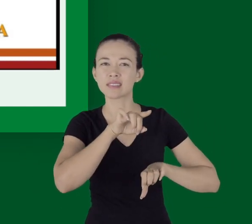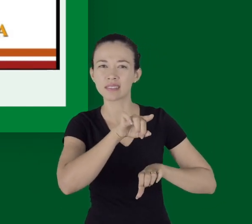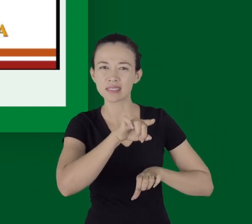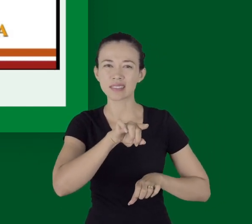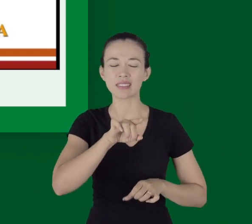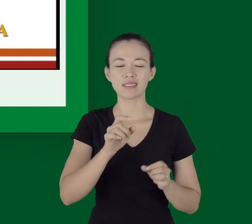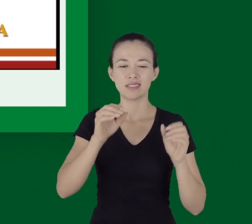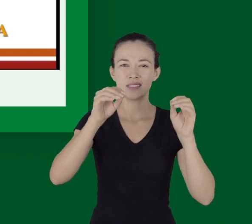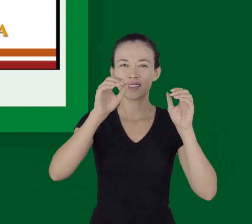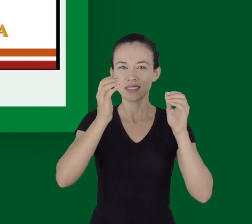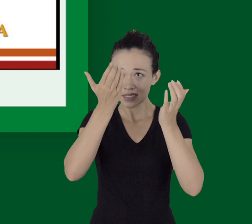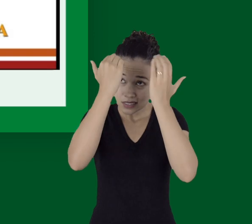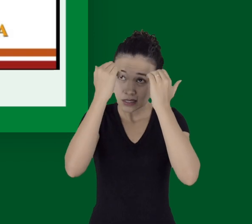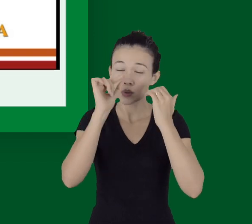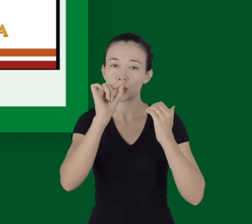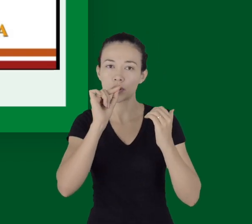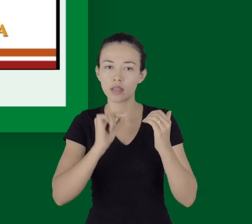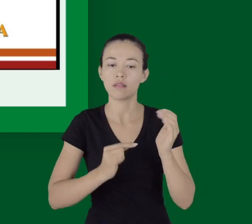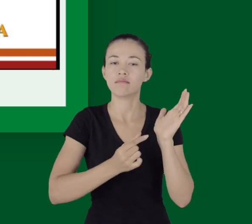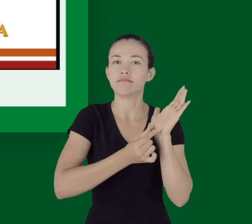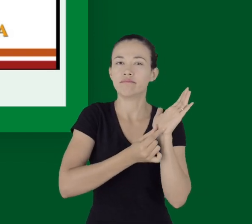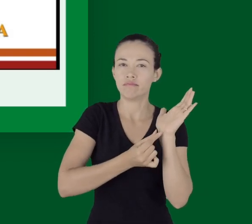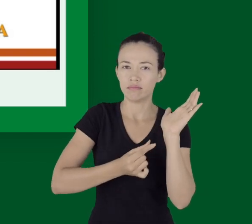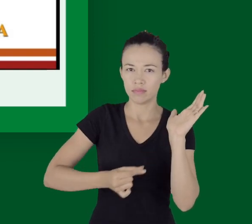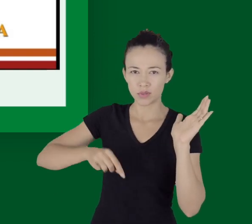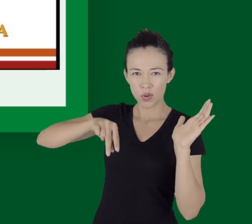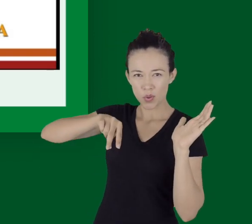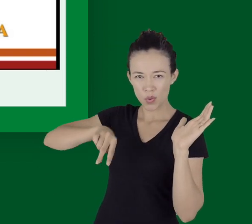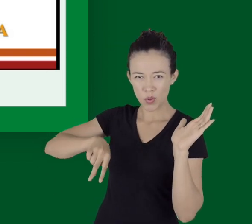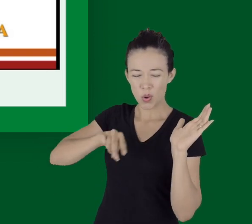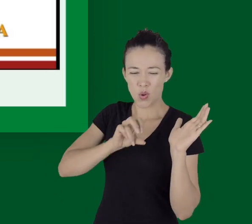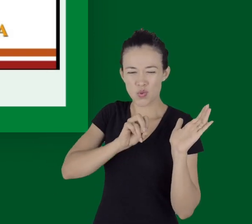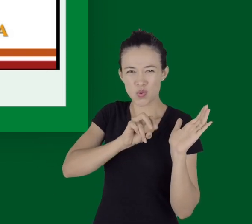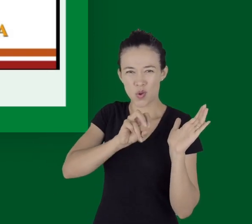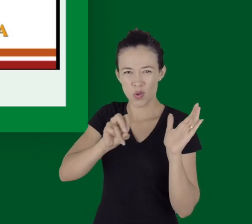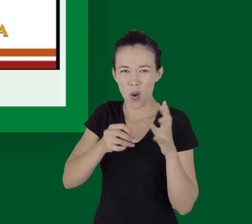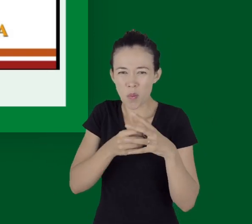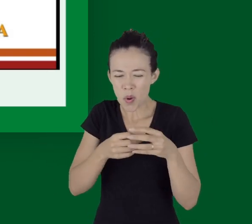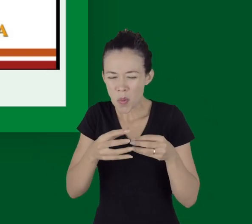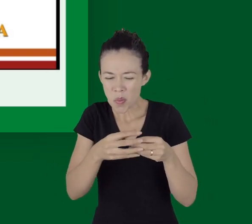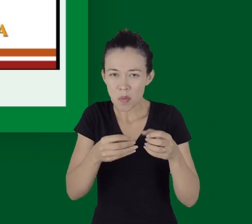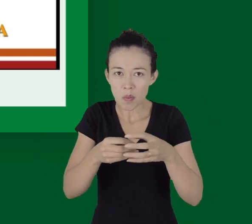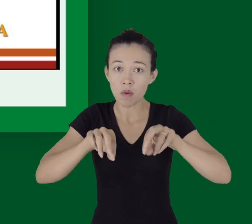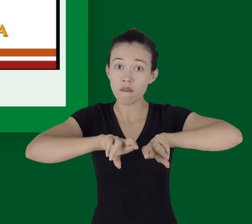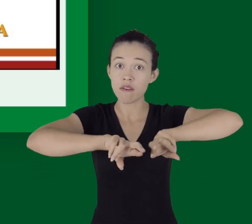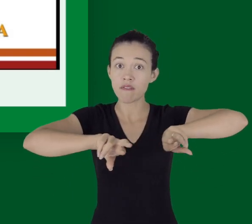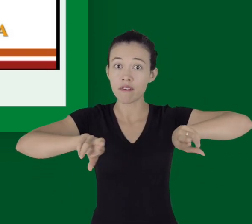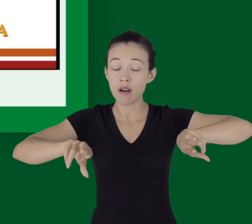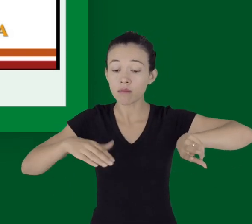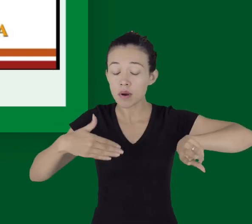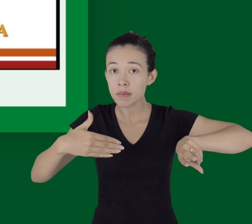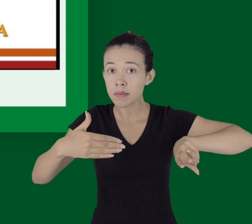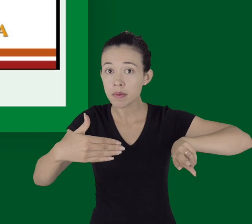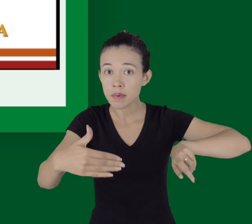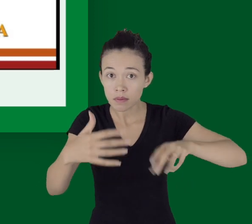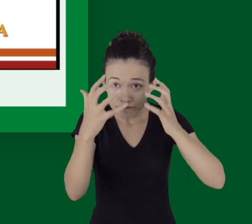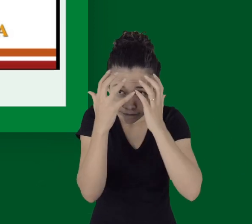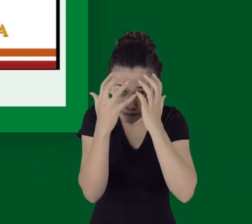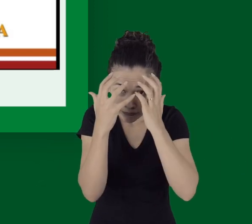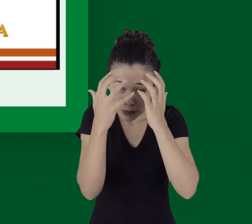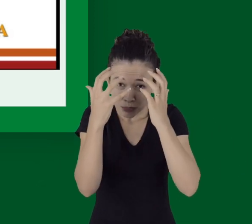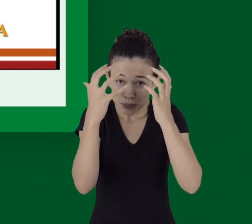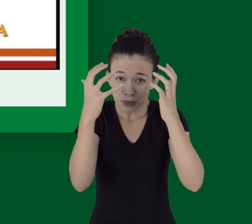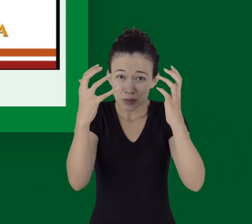onde eu tenho mediadores inflamatórios, onde eu tenho, né, radicais livres, onde eu tenho estruturas da resposta inflamatória que são